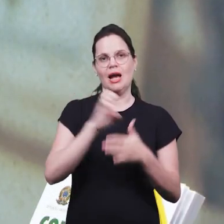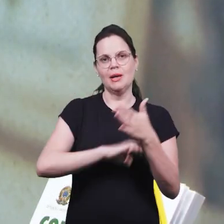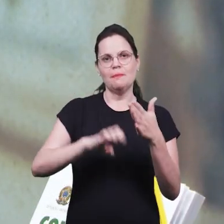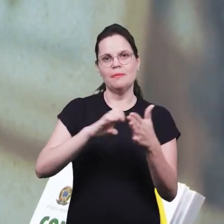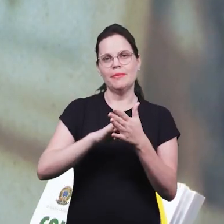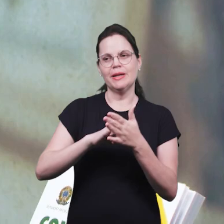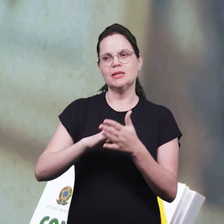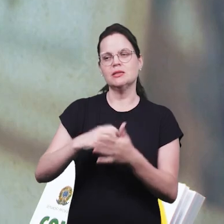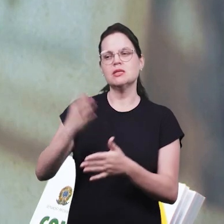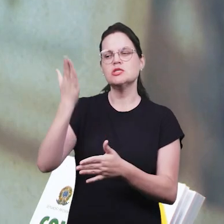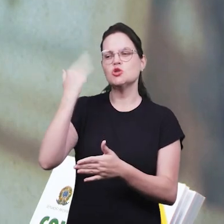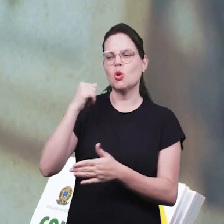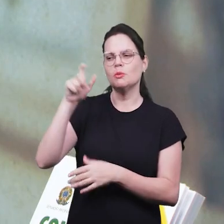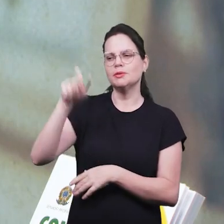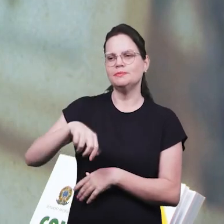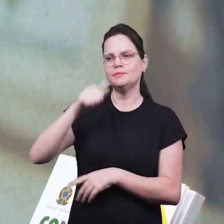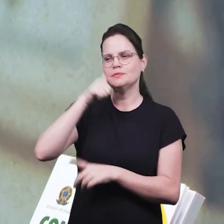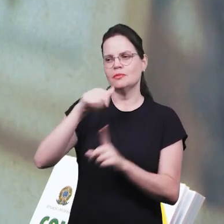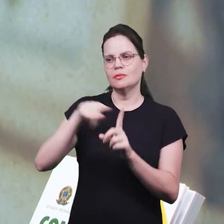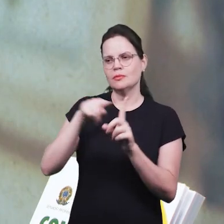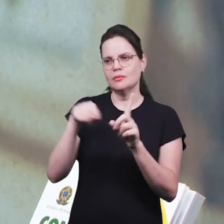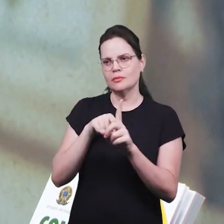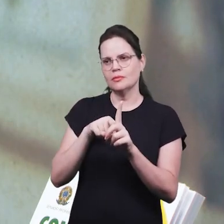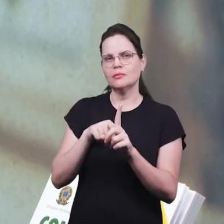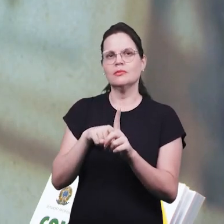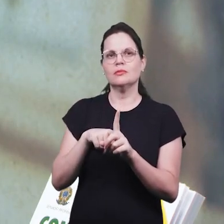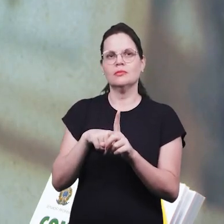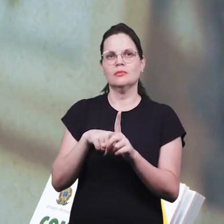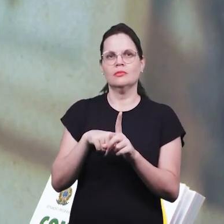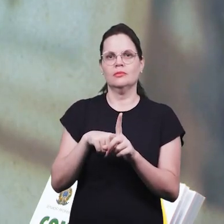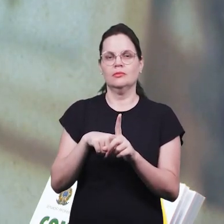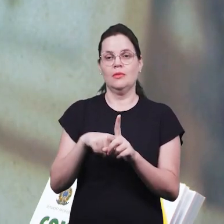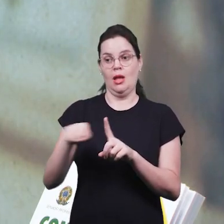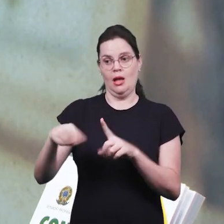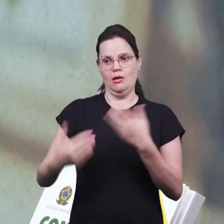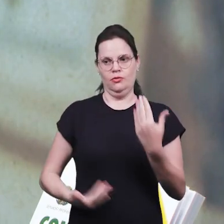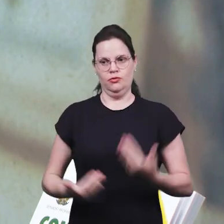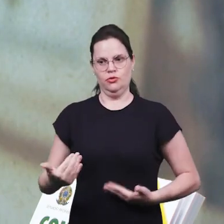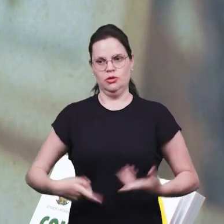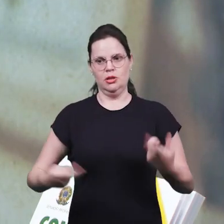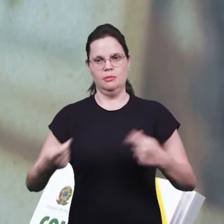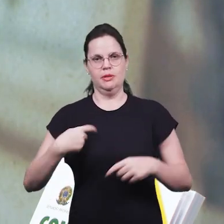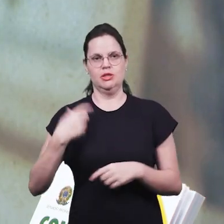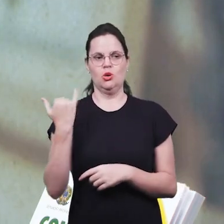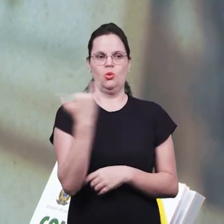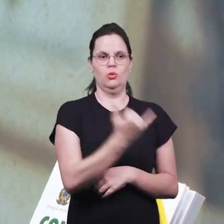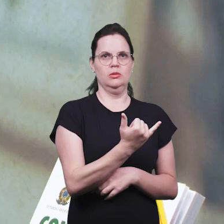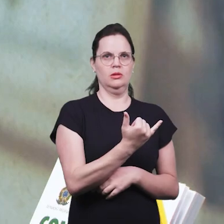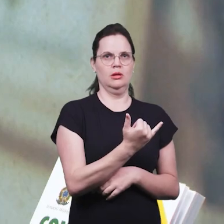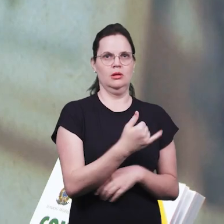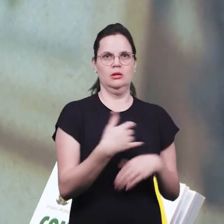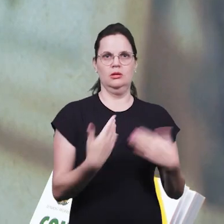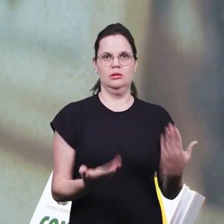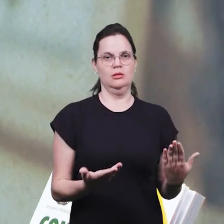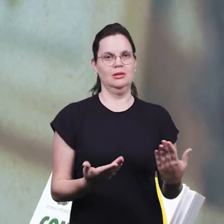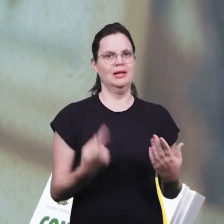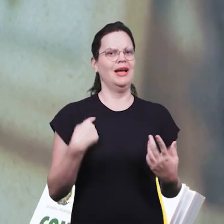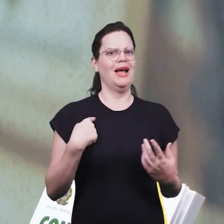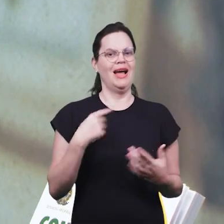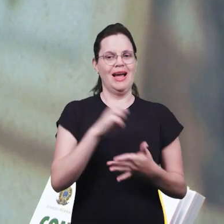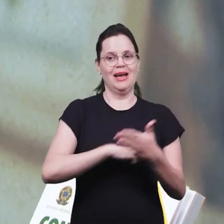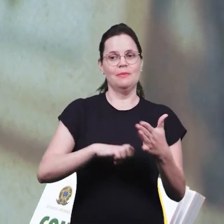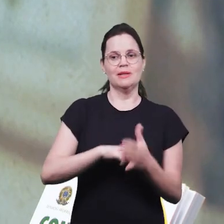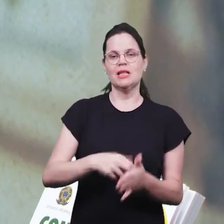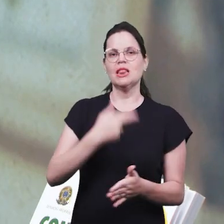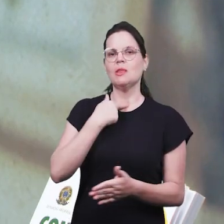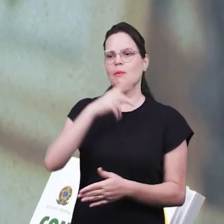de que a funcionária está gestante, lembrando que isso tem que partir da funcionária. A empresa não pode ficar impondo um exame para